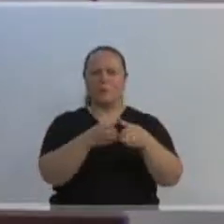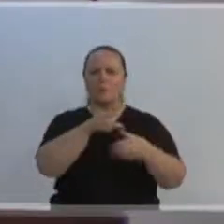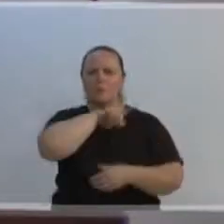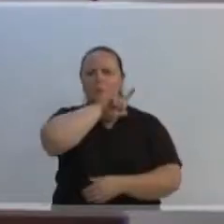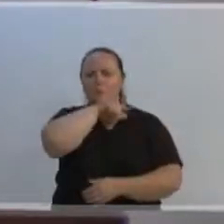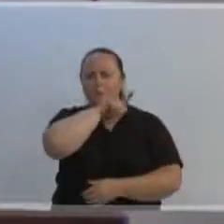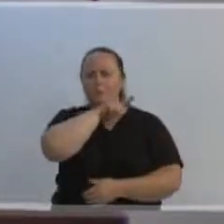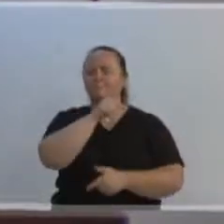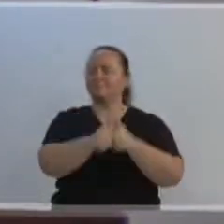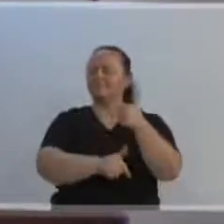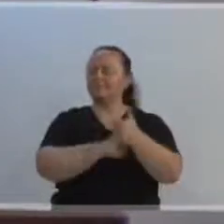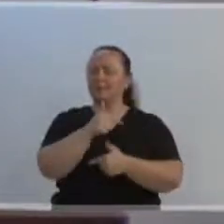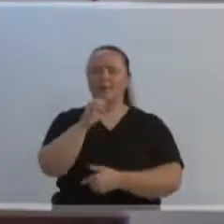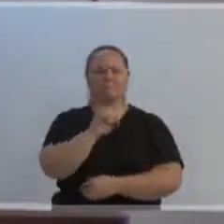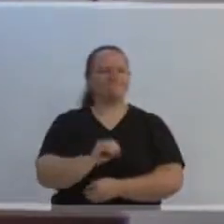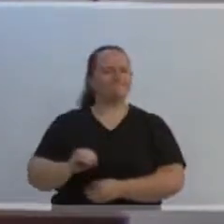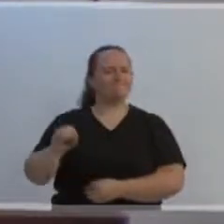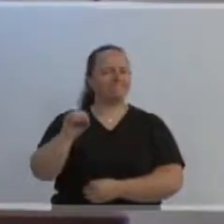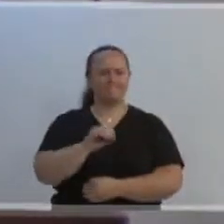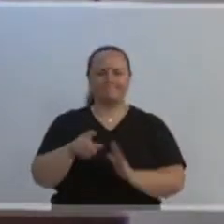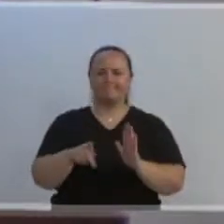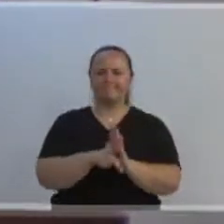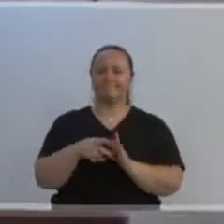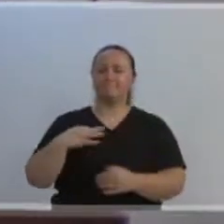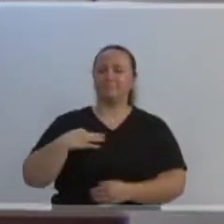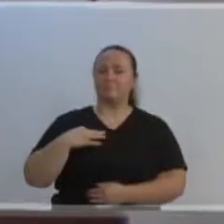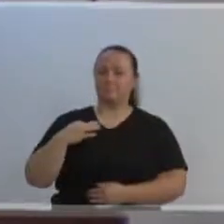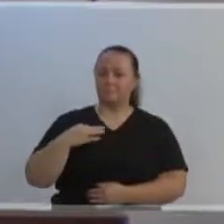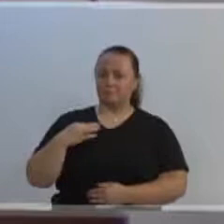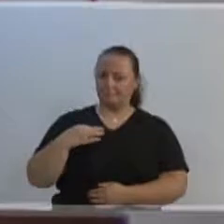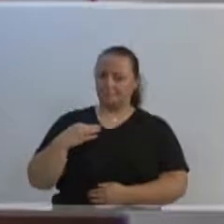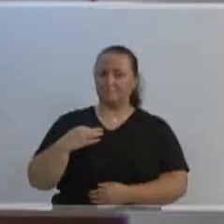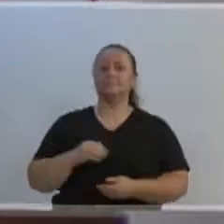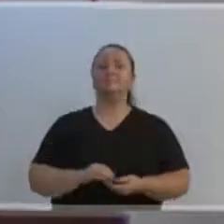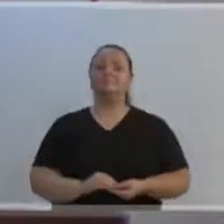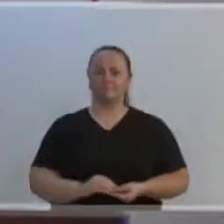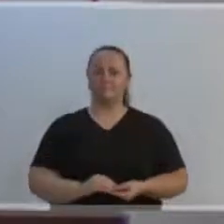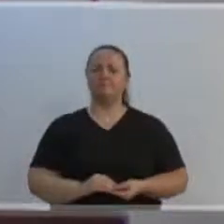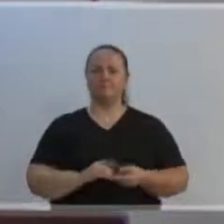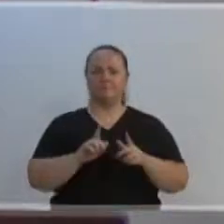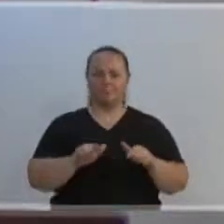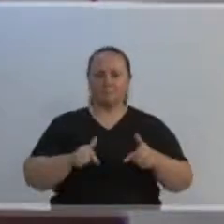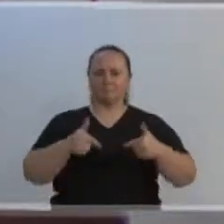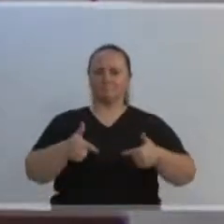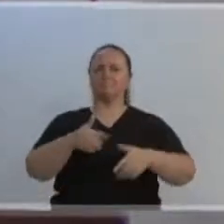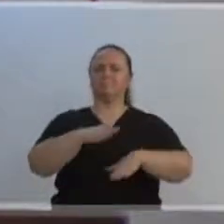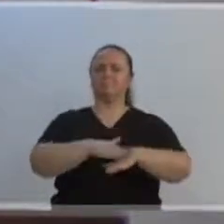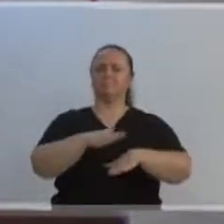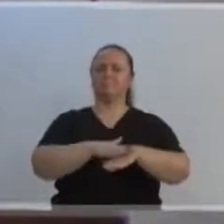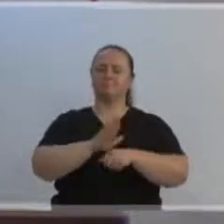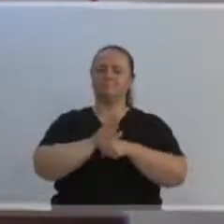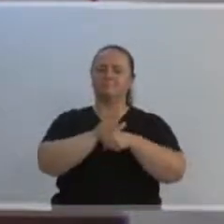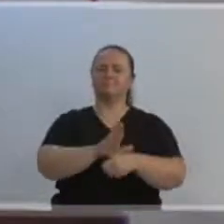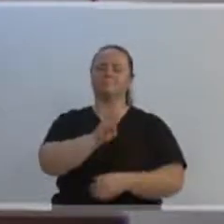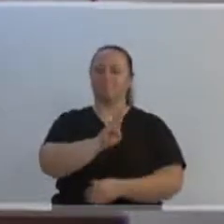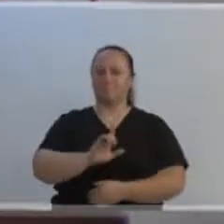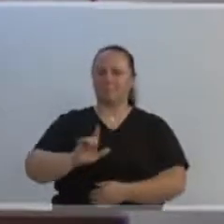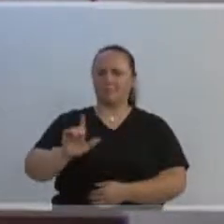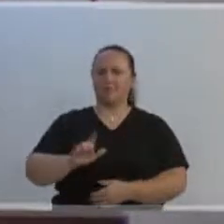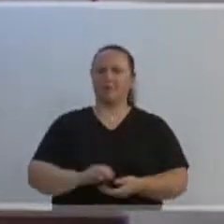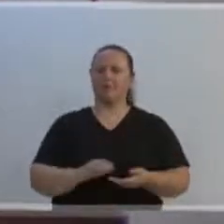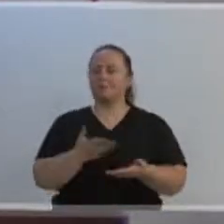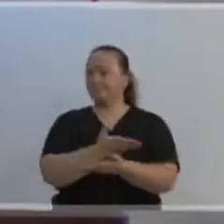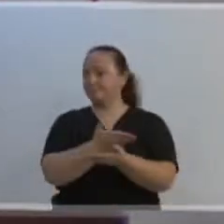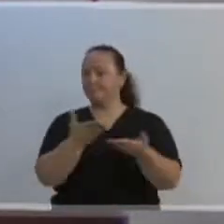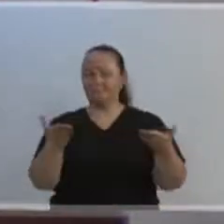voluntário que realizam em fazem grandes ações para com a nossa cidade assim também como vereadores aqui